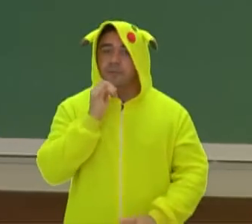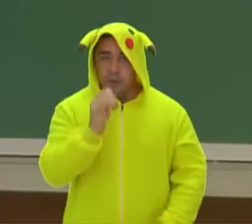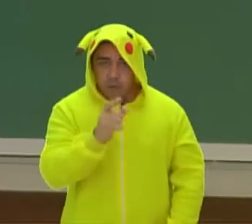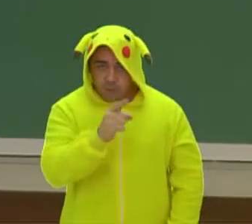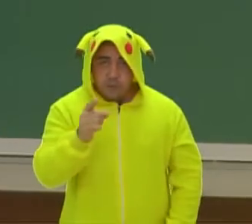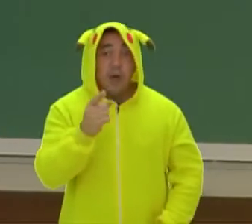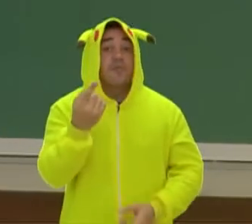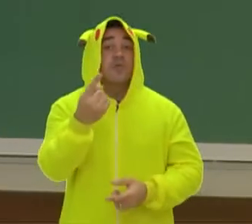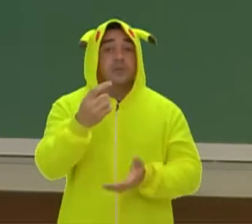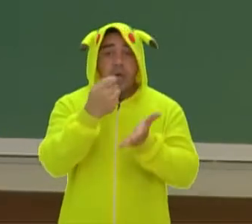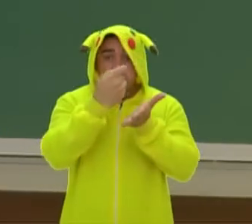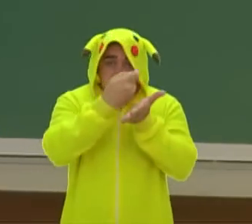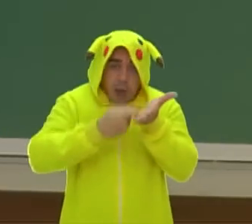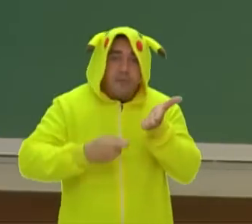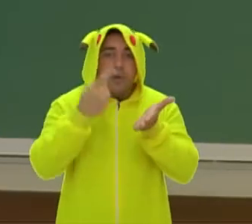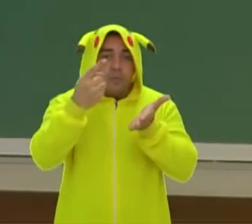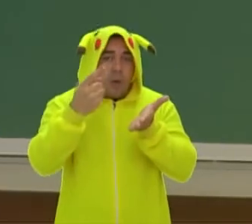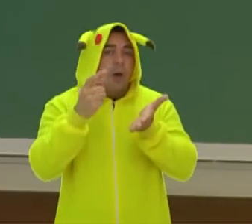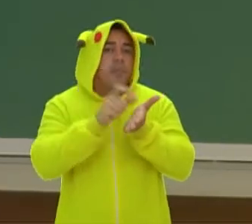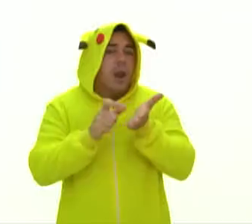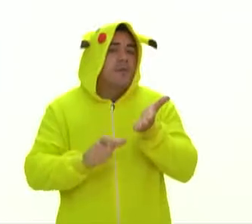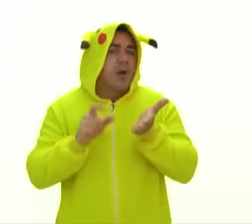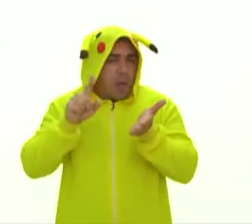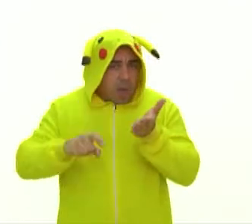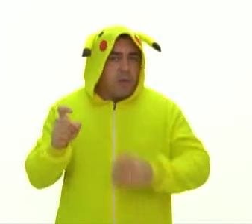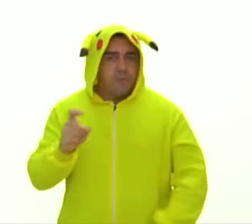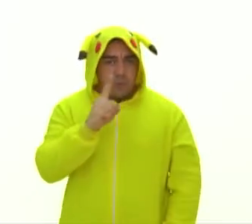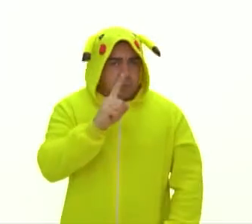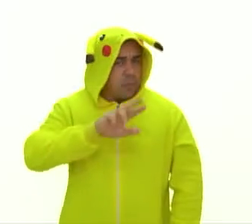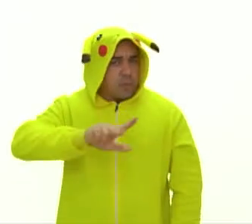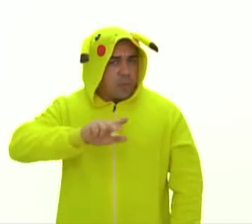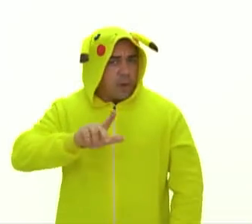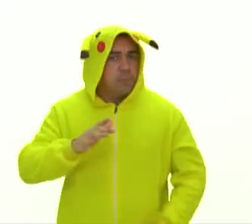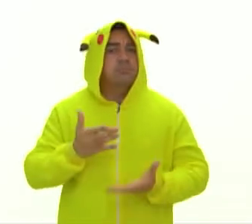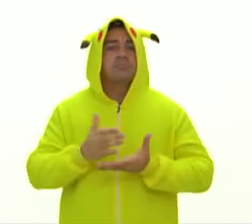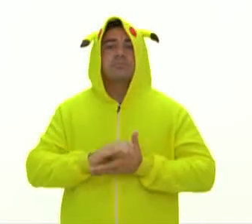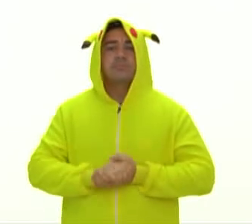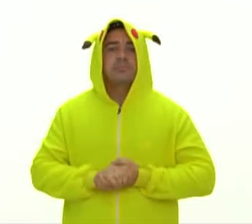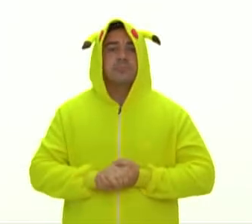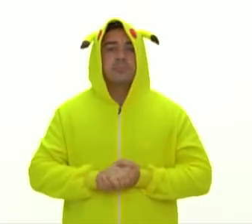suas palavras. É evolução ou não é? E por quê?